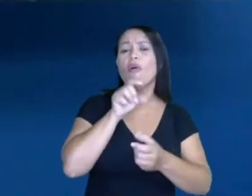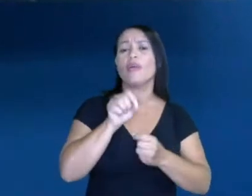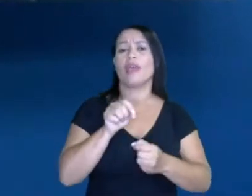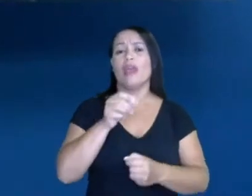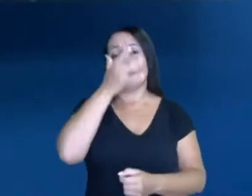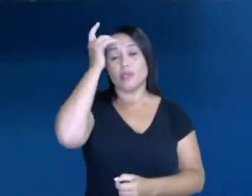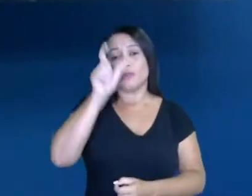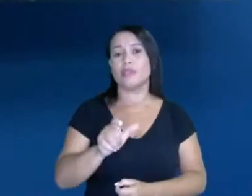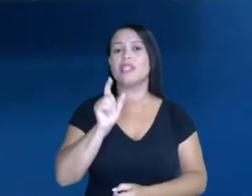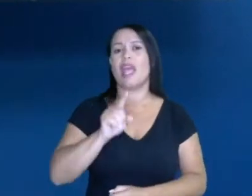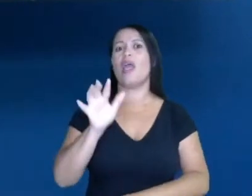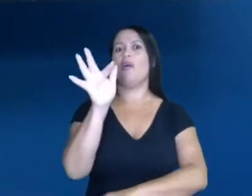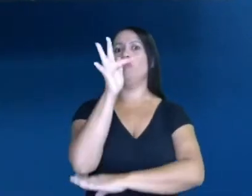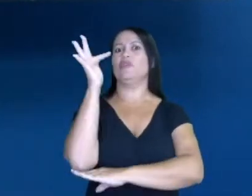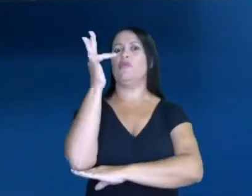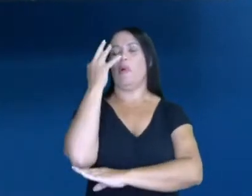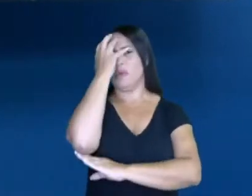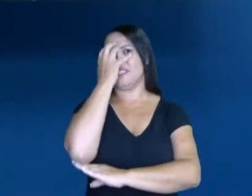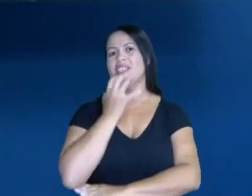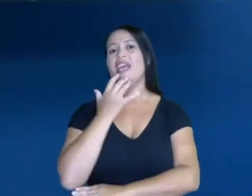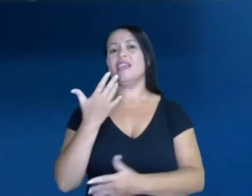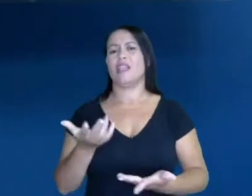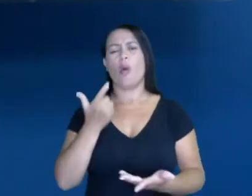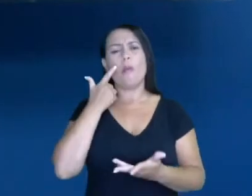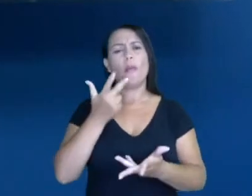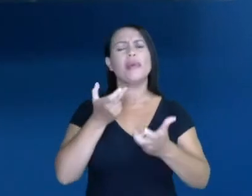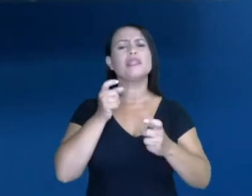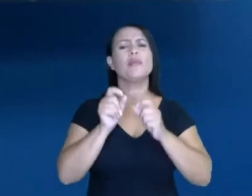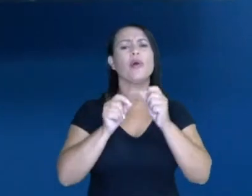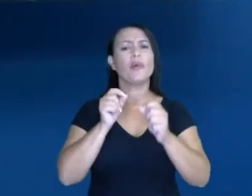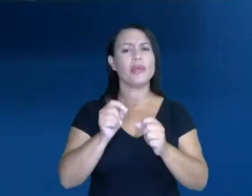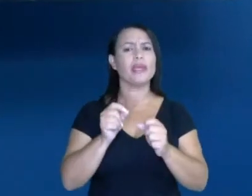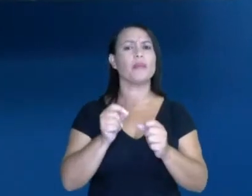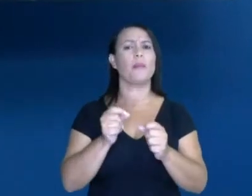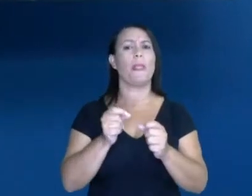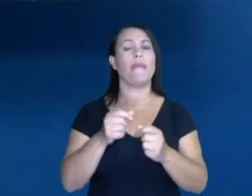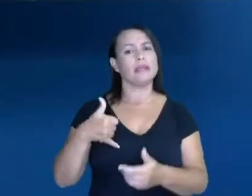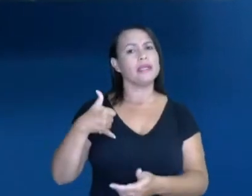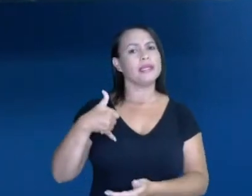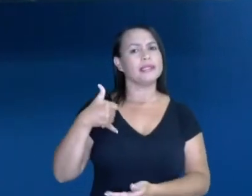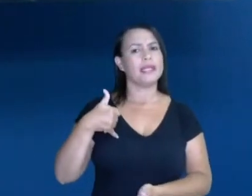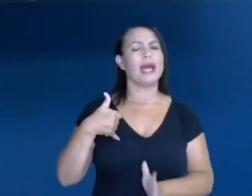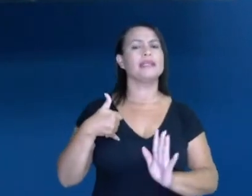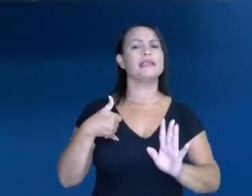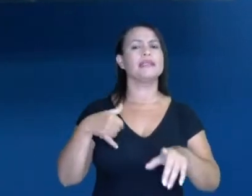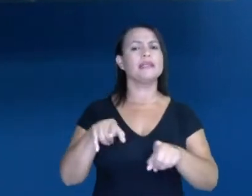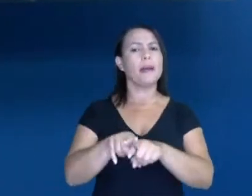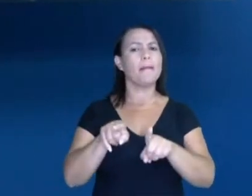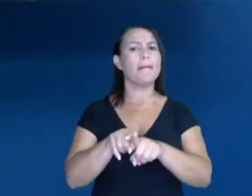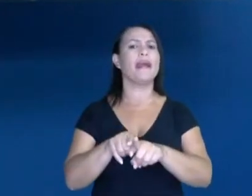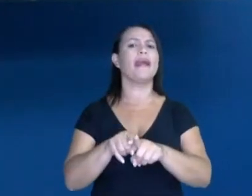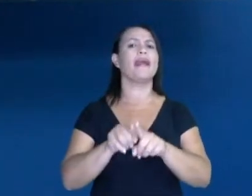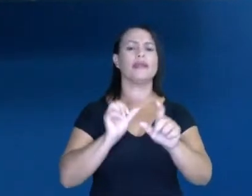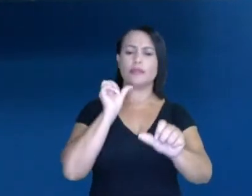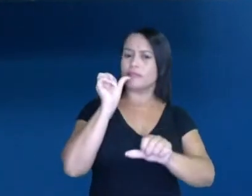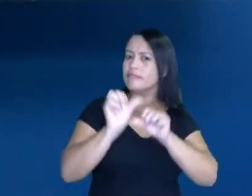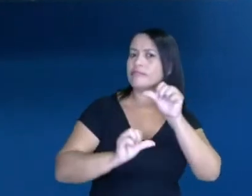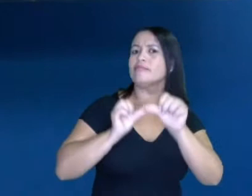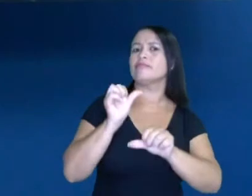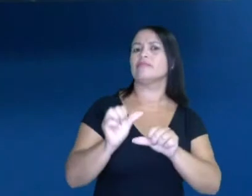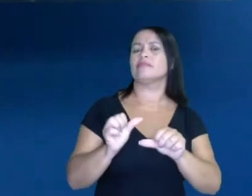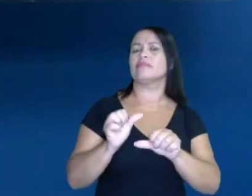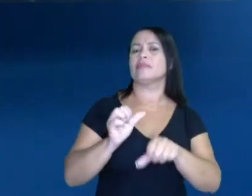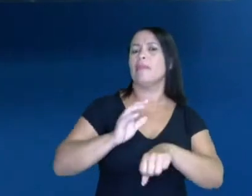uma linguagem mais formal, mais séria. Então percebam que essa questão da idade causa mudanças